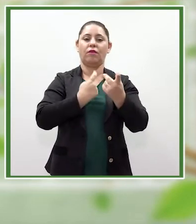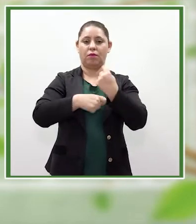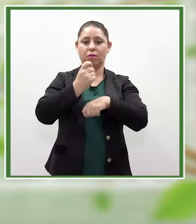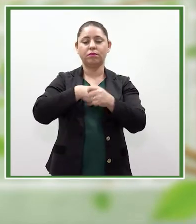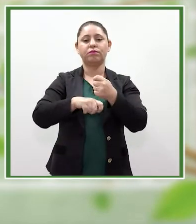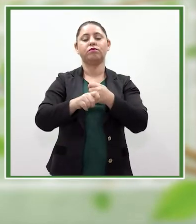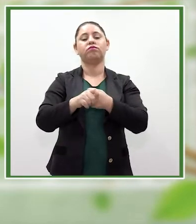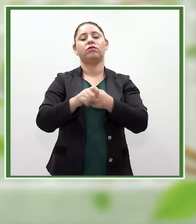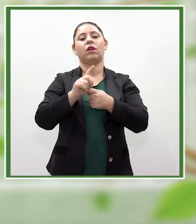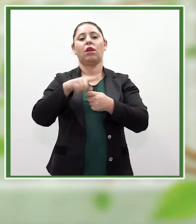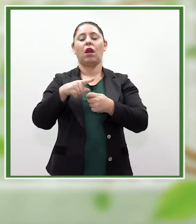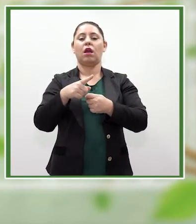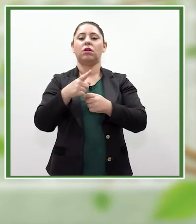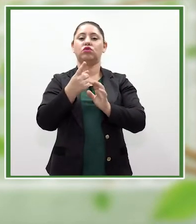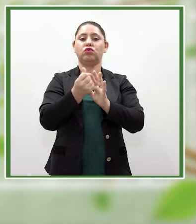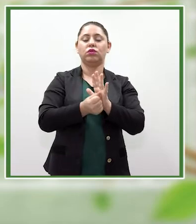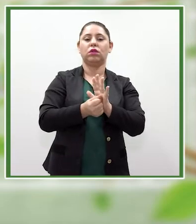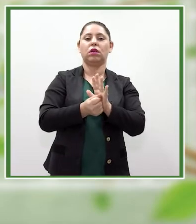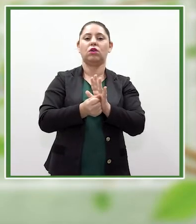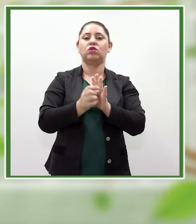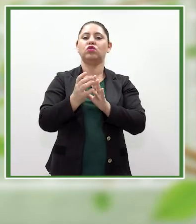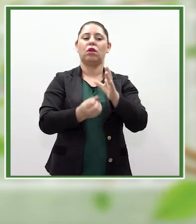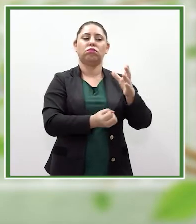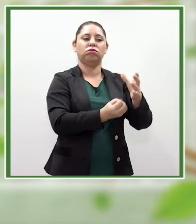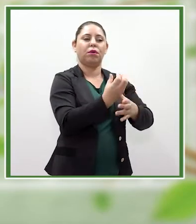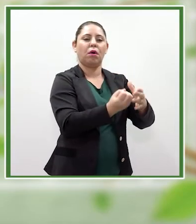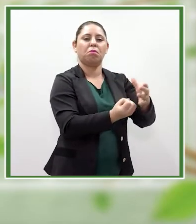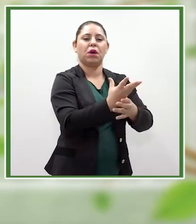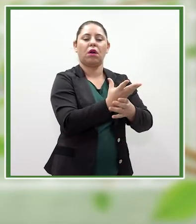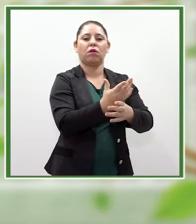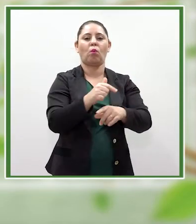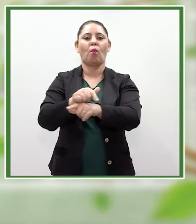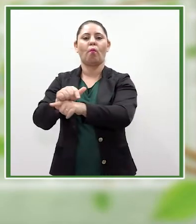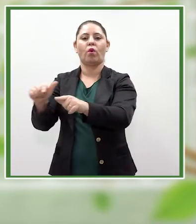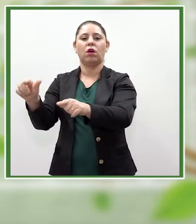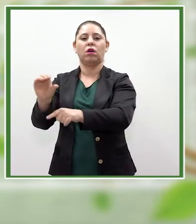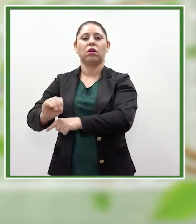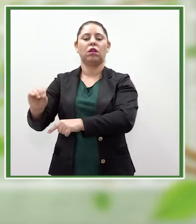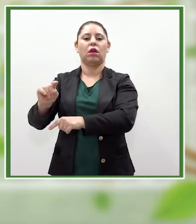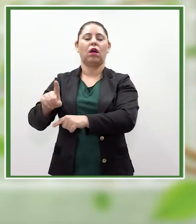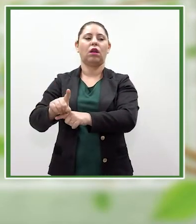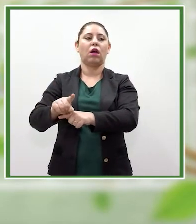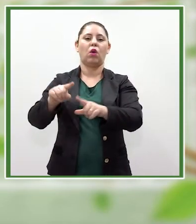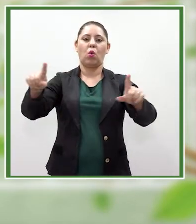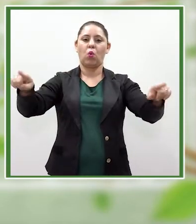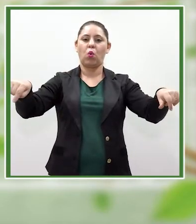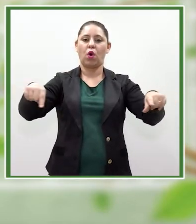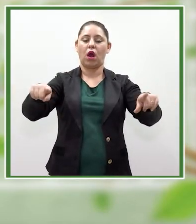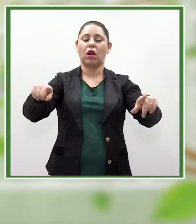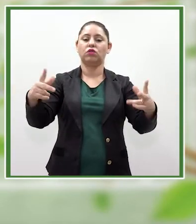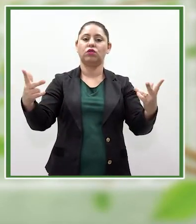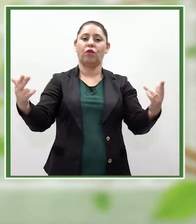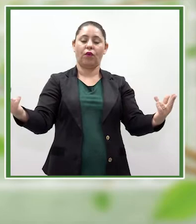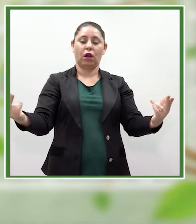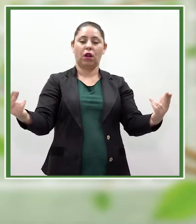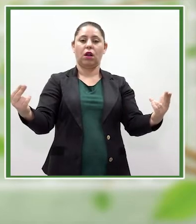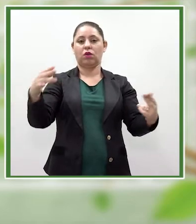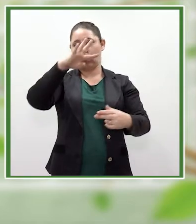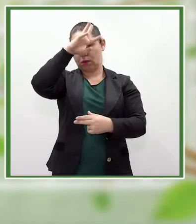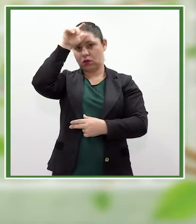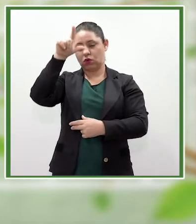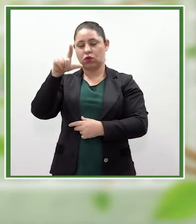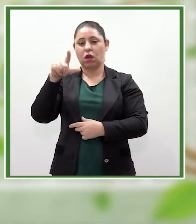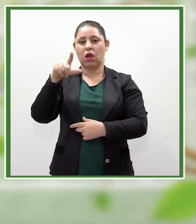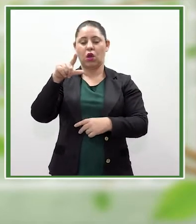frágil, solo arenoso, então mostrando que essas tecnologias são, sim, muito importantes para a melhoria da produção e diminuição